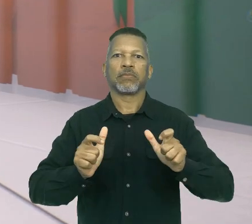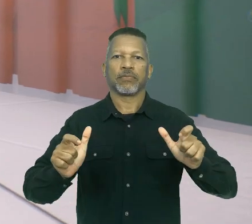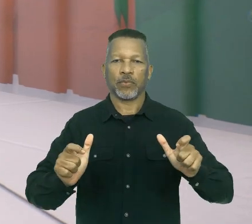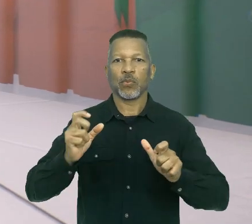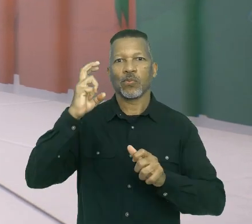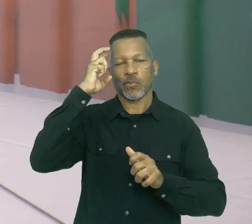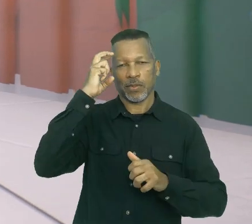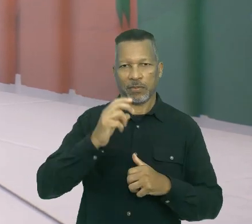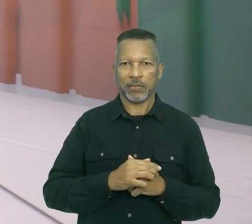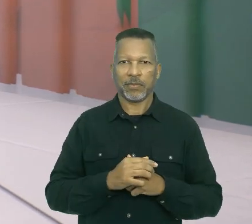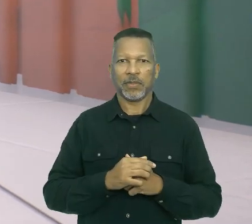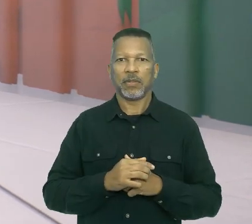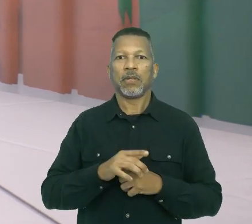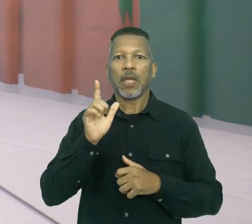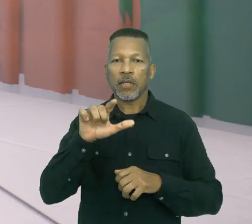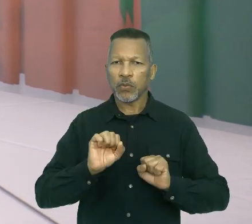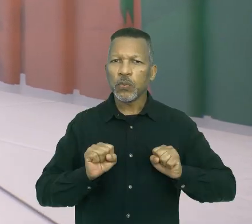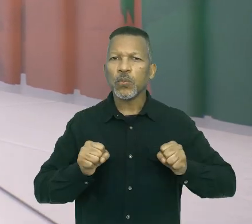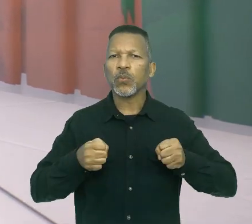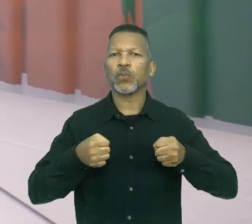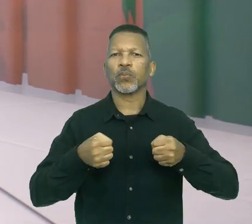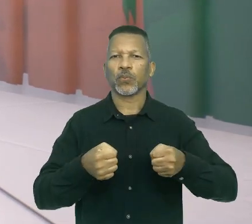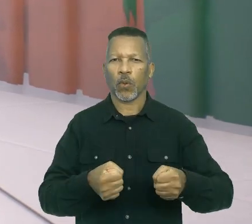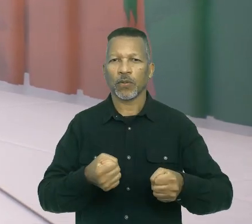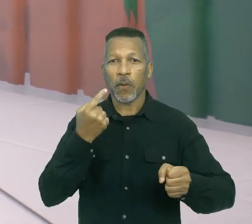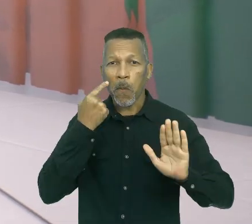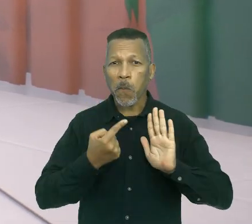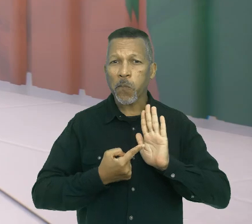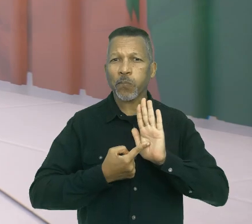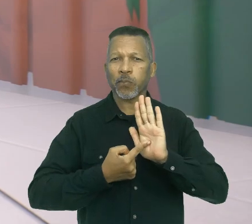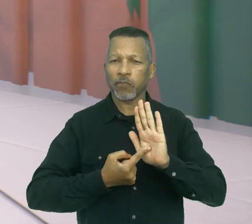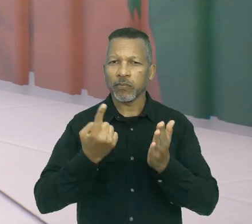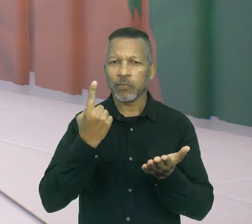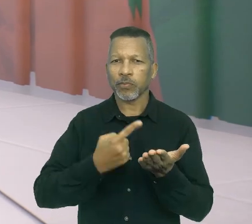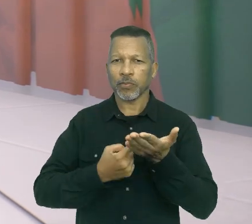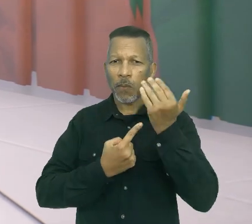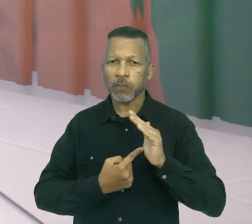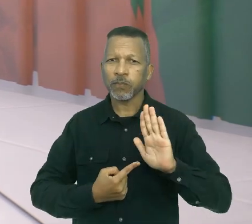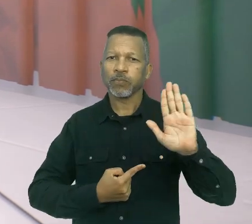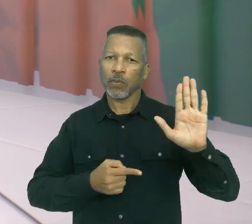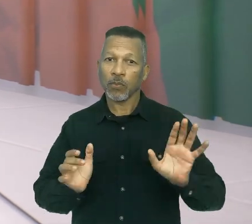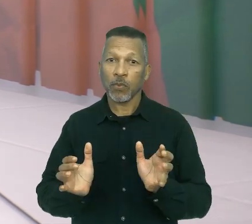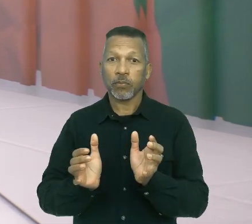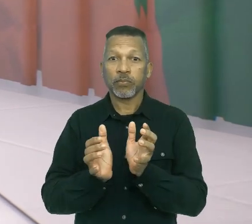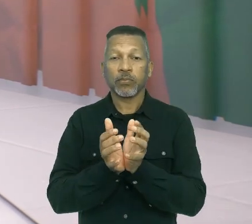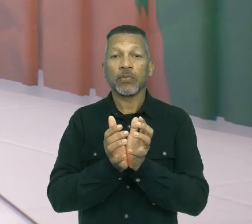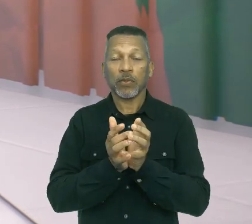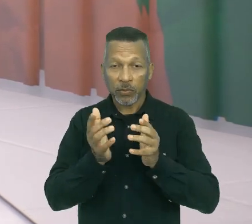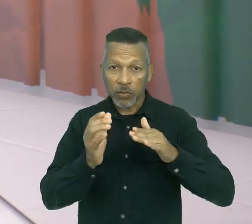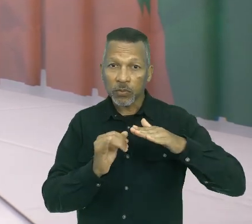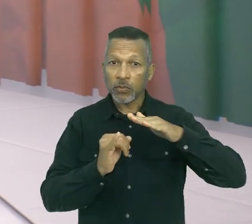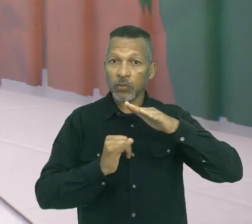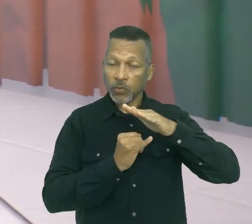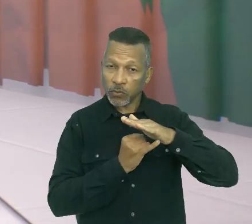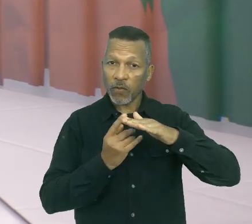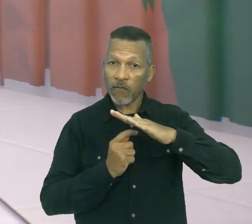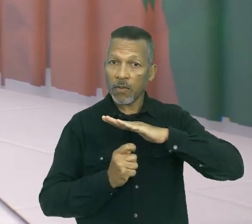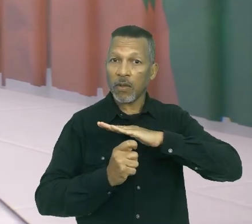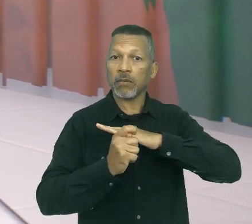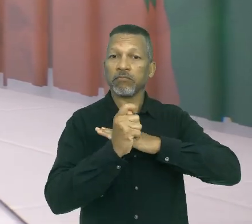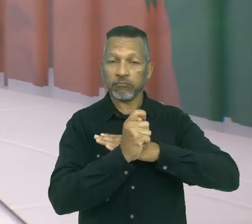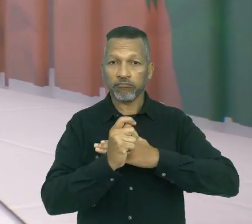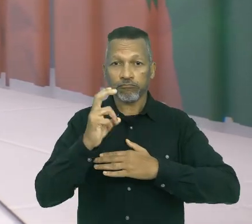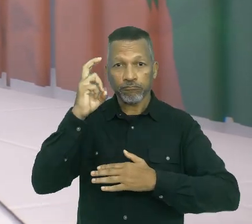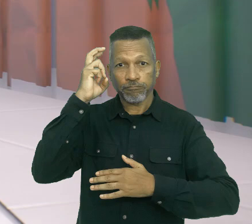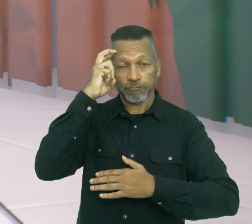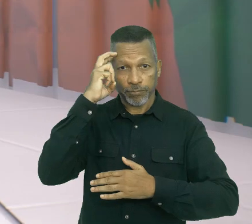cultural. Esses esforços refletem o compromisso da comunidade em investir no futuro cultural, mantendo vivas